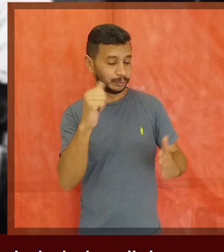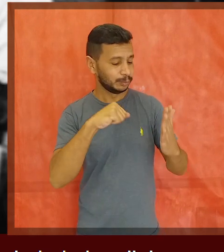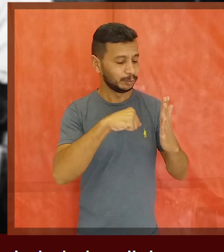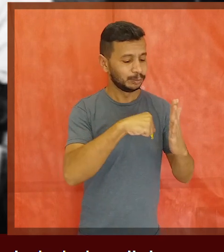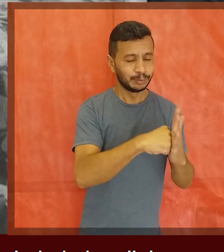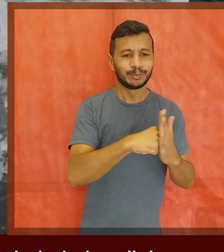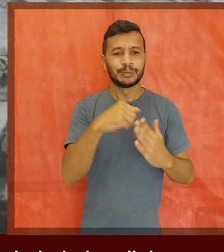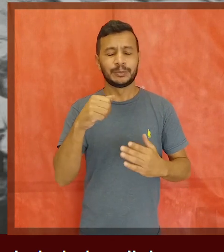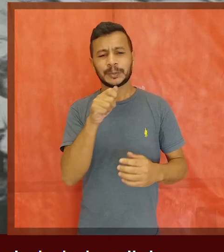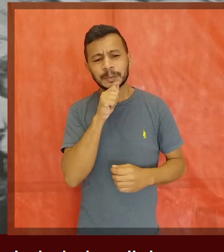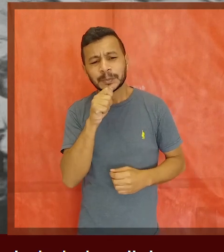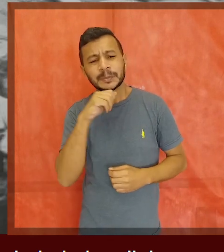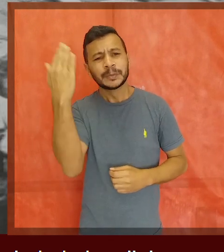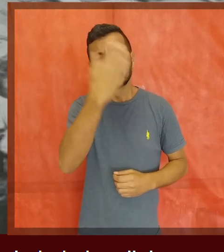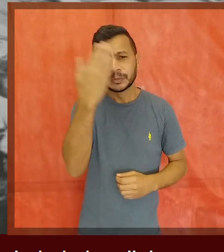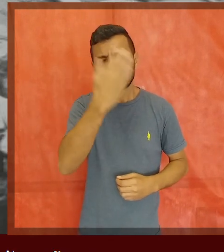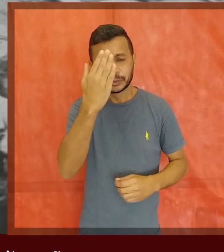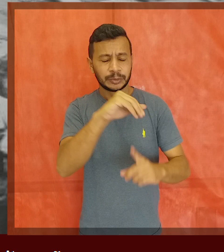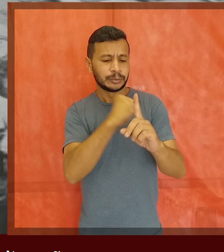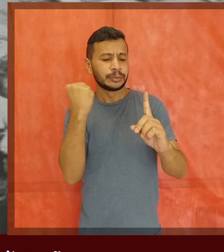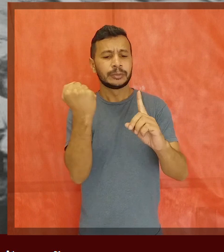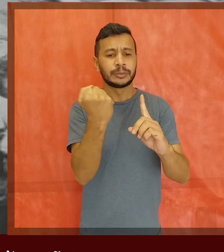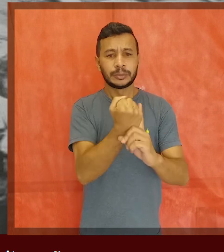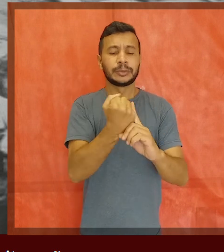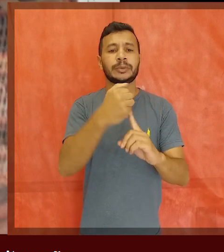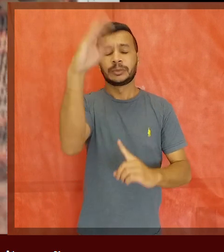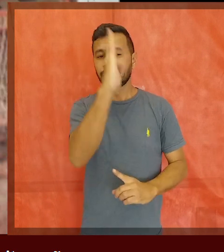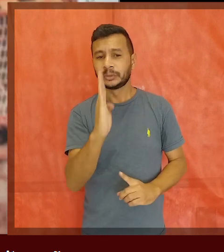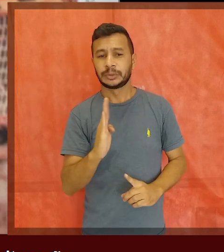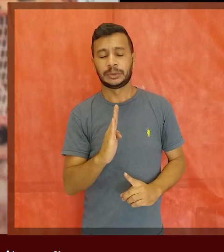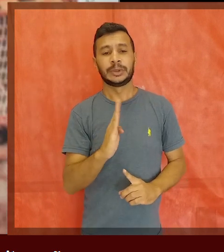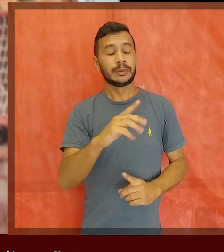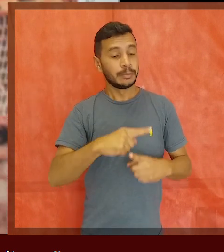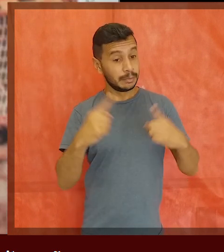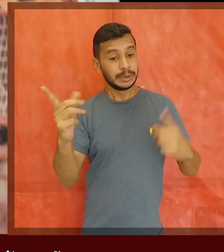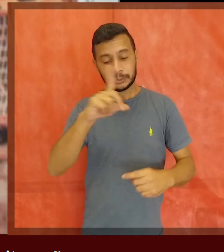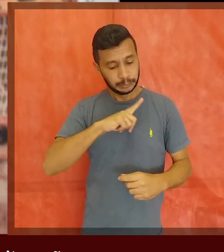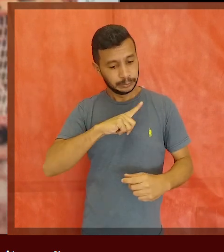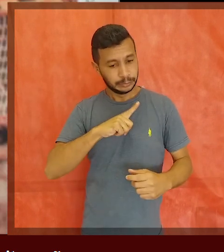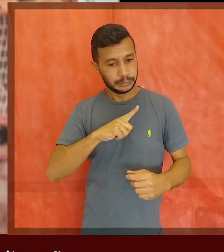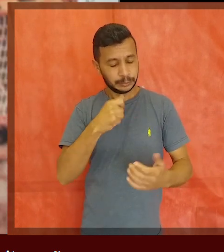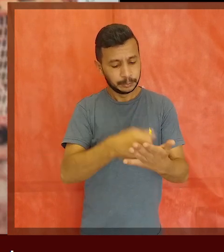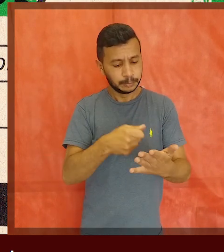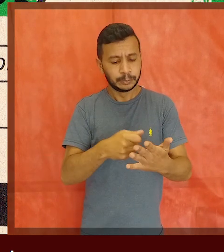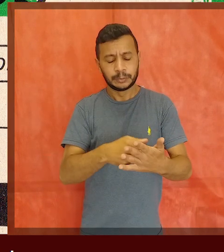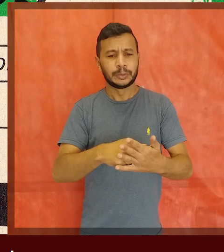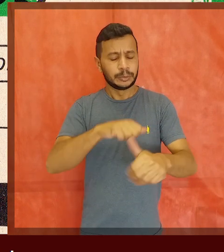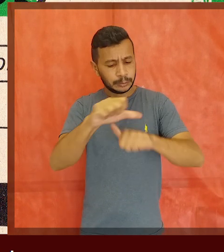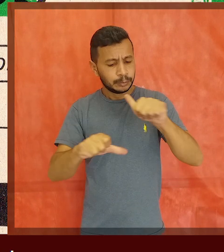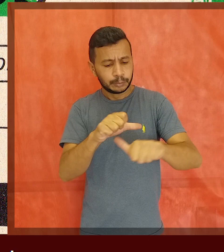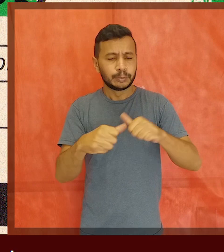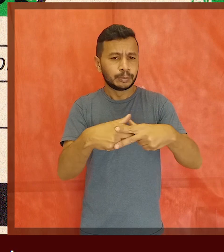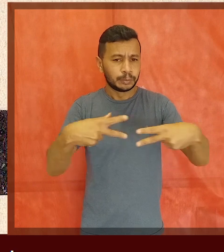ainda continuam invisíveis para a sociedade brasileira, apesar de existirem iniciativas para mudar essa situação. Em maio